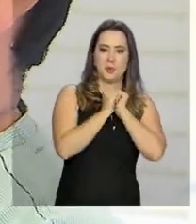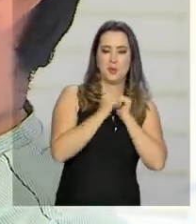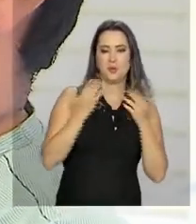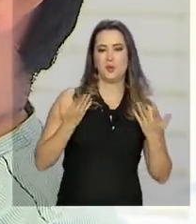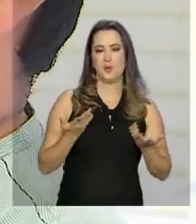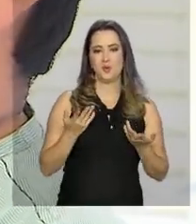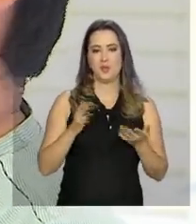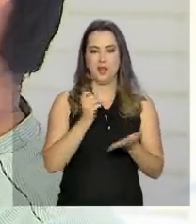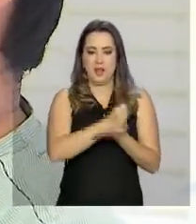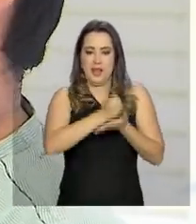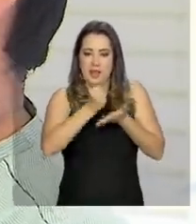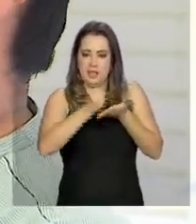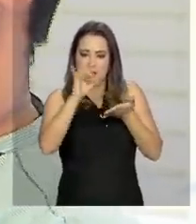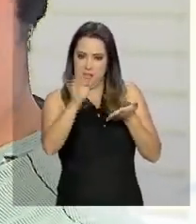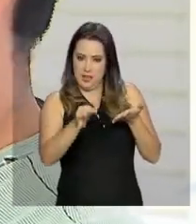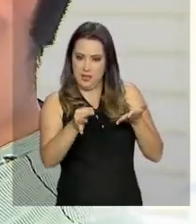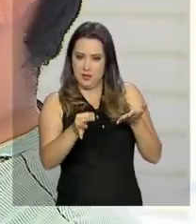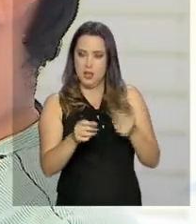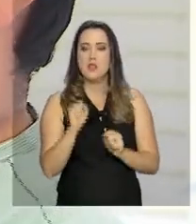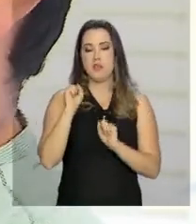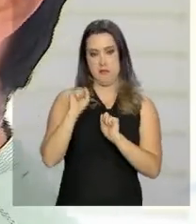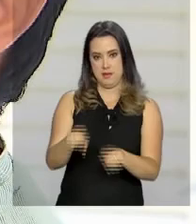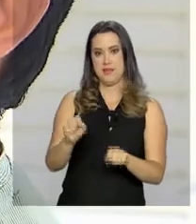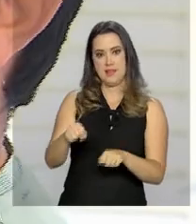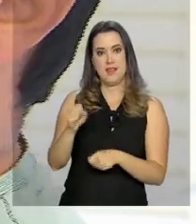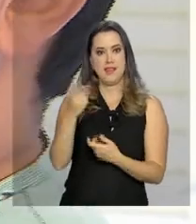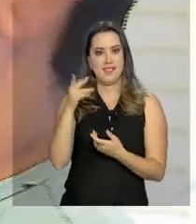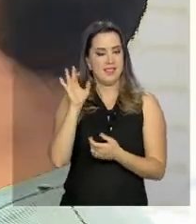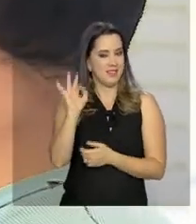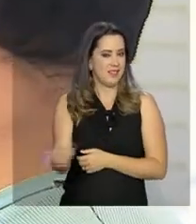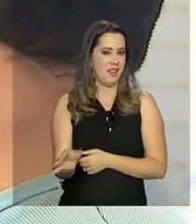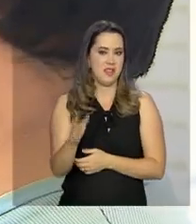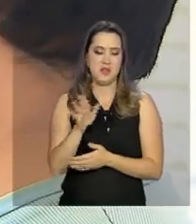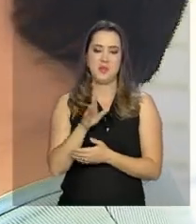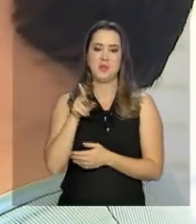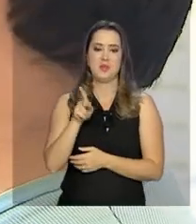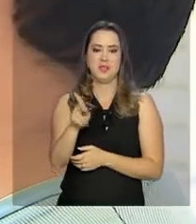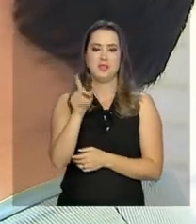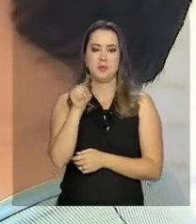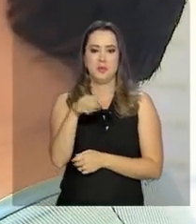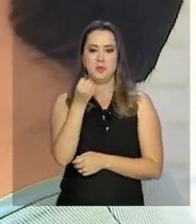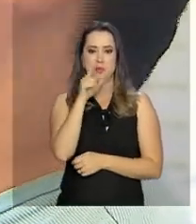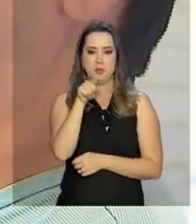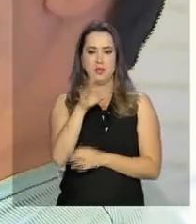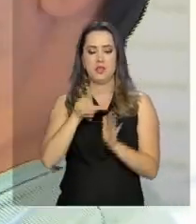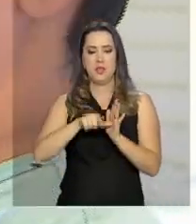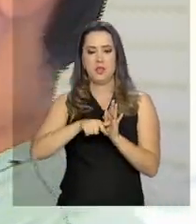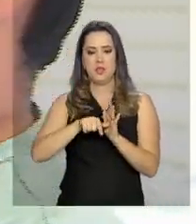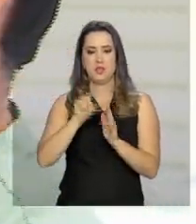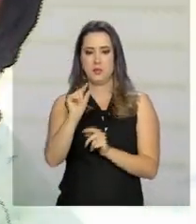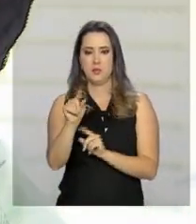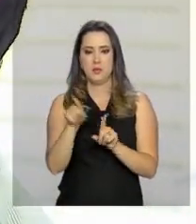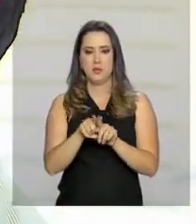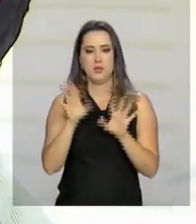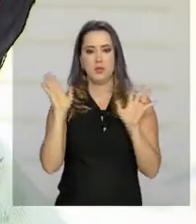além da calendário em dia com a anuidade em dia todos eles sem precisar tomar assim nesta quinta com um pouco atrasado mas hoje a gente acerta